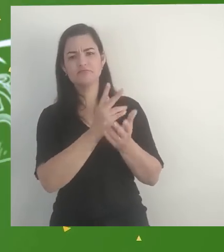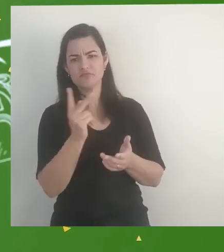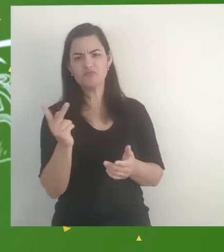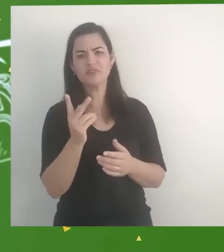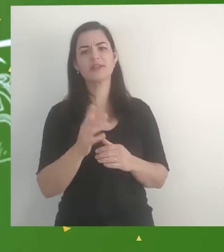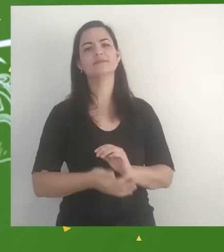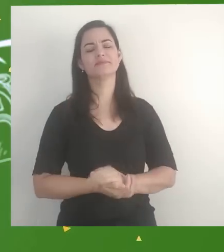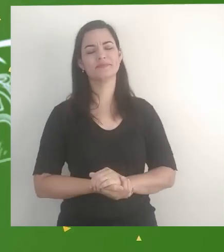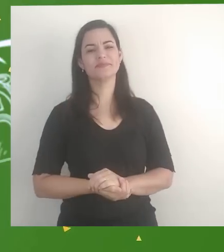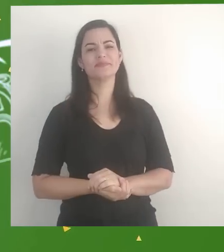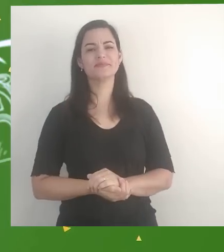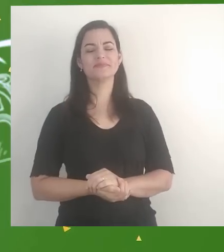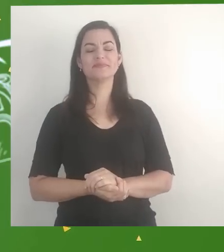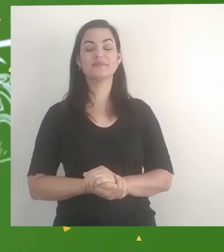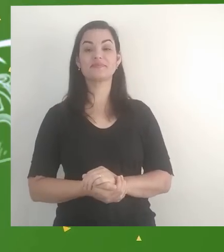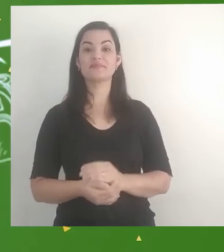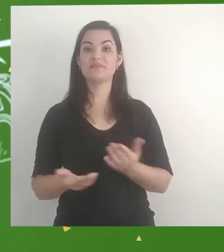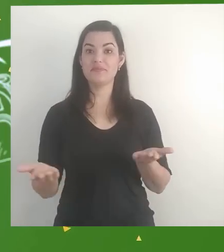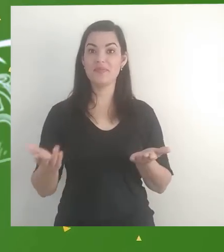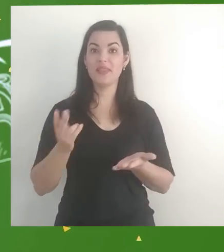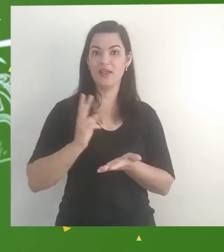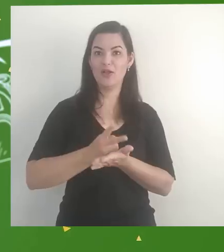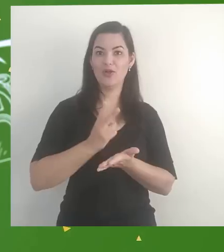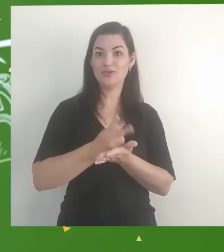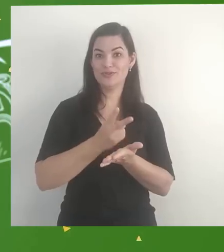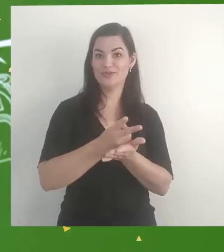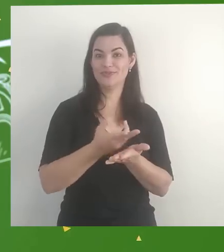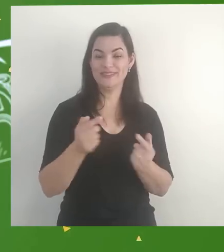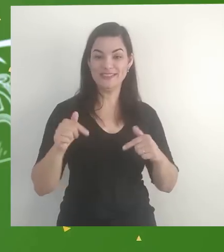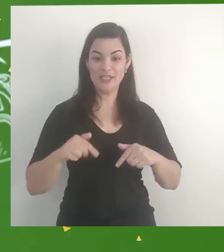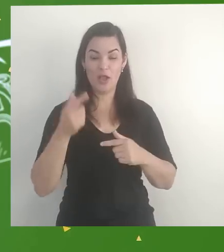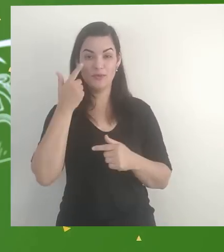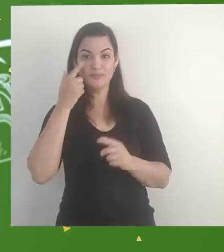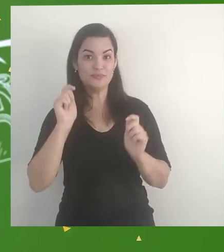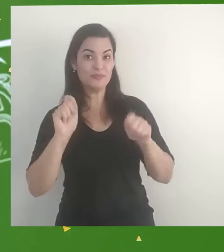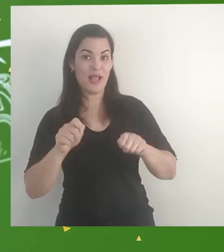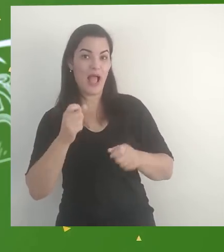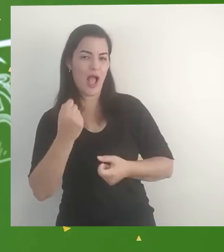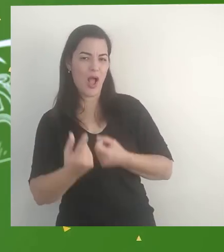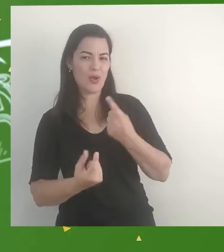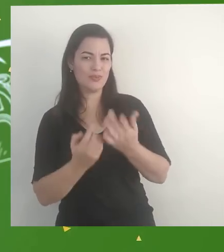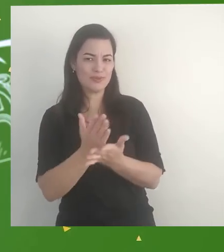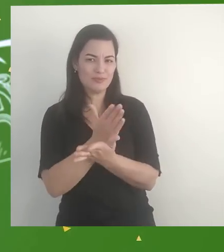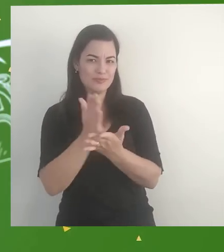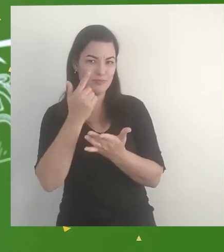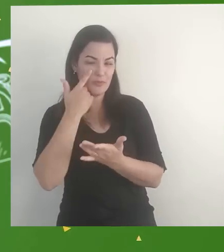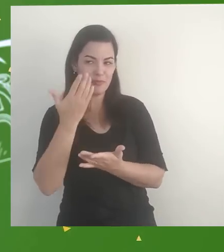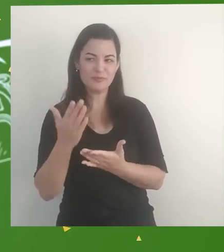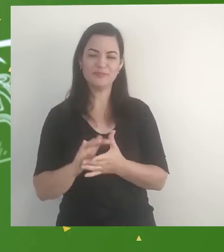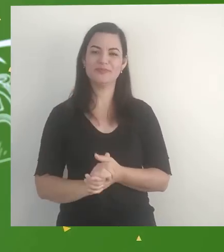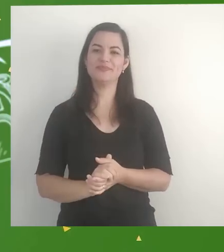bom? Então vamos lá, algumas possibilidades.